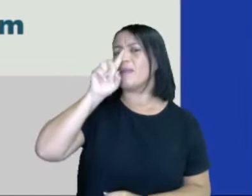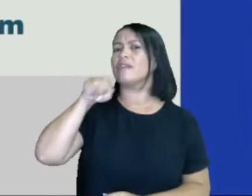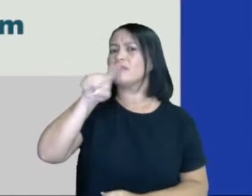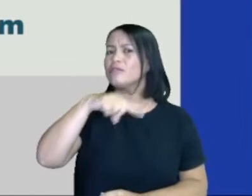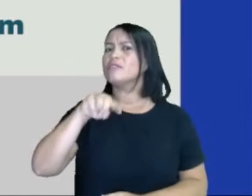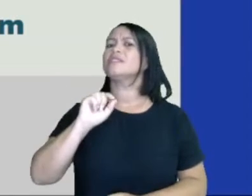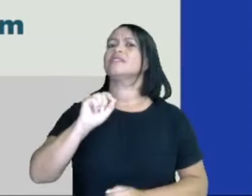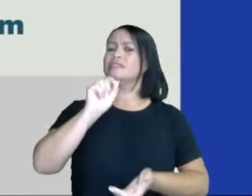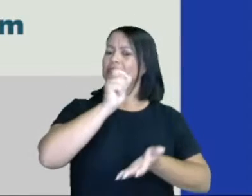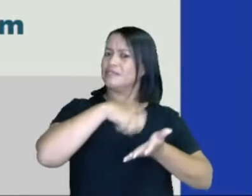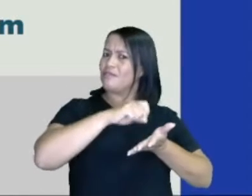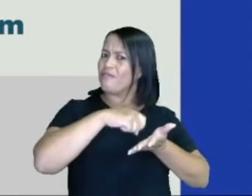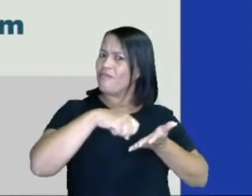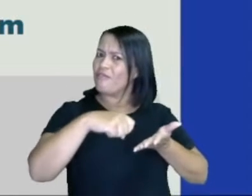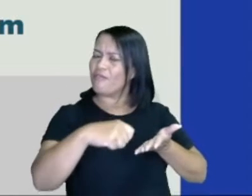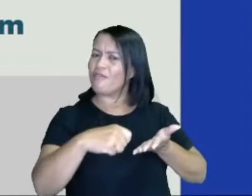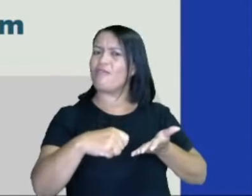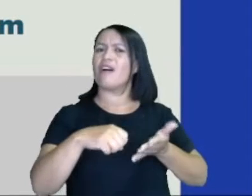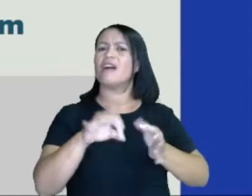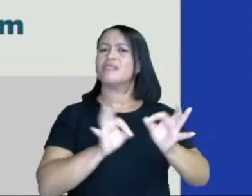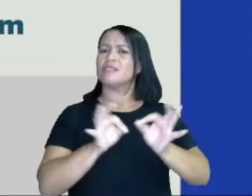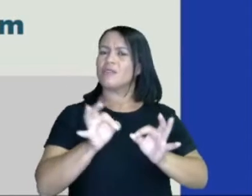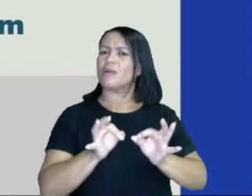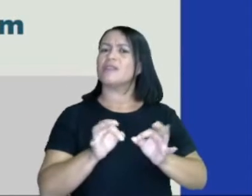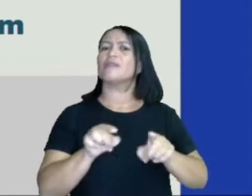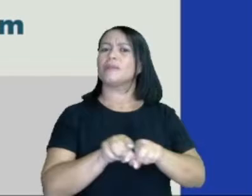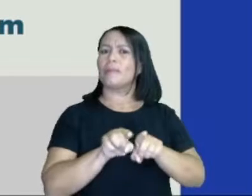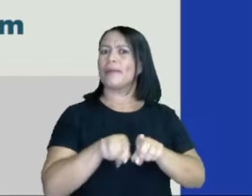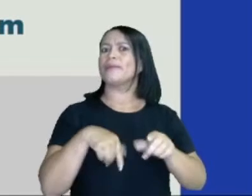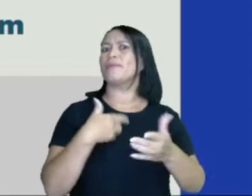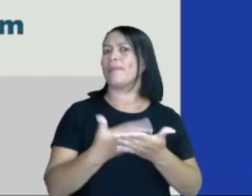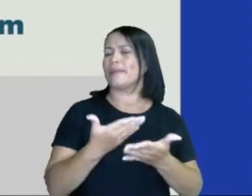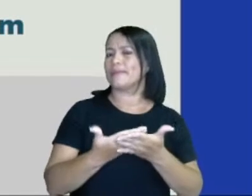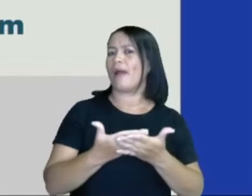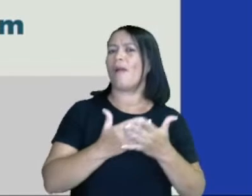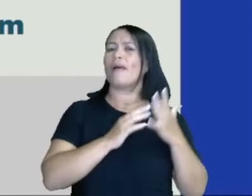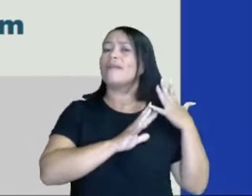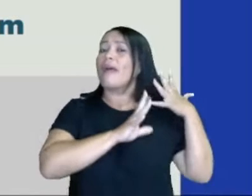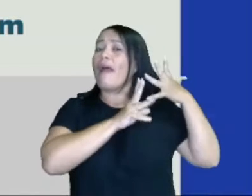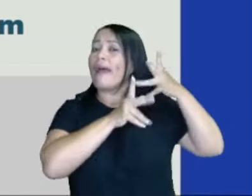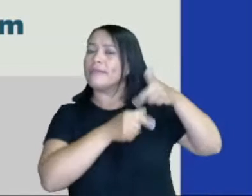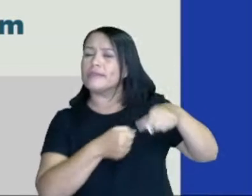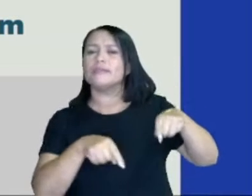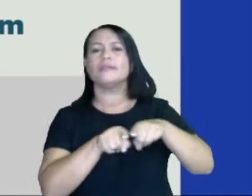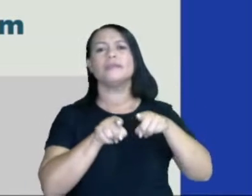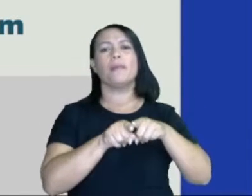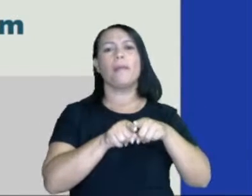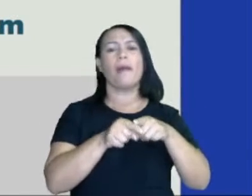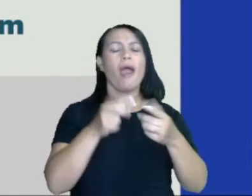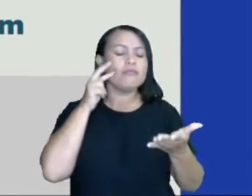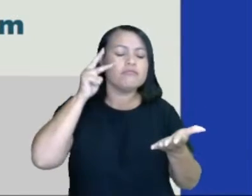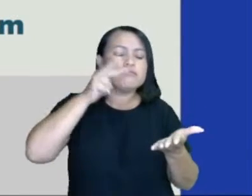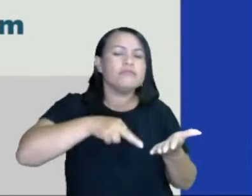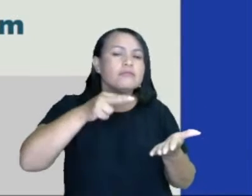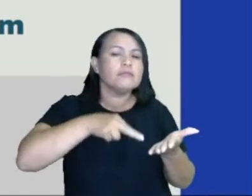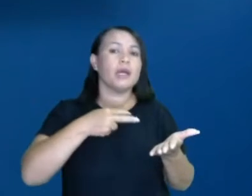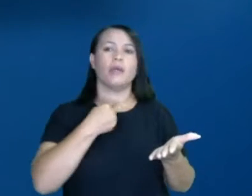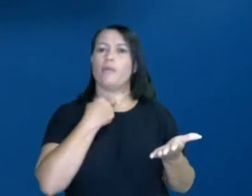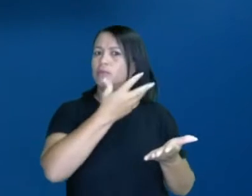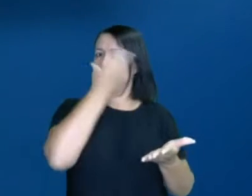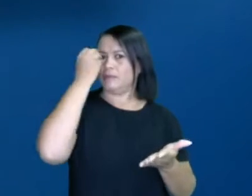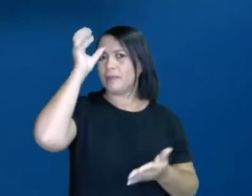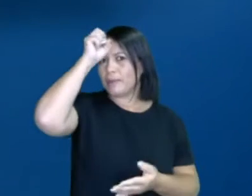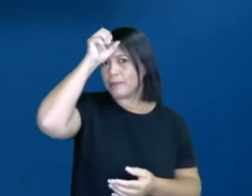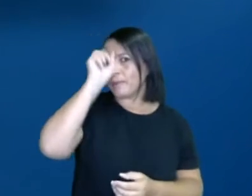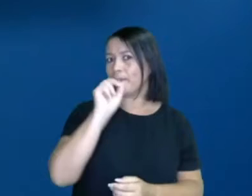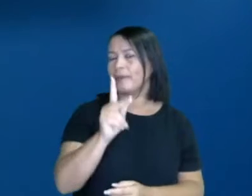vocês façam anotações sobre as aulas e sempre revisem essas anotações para que vocês não esqueçam o que